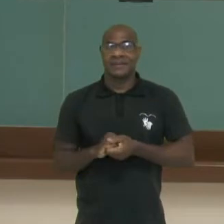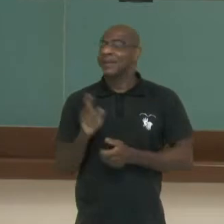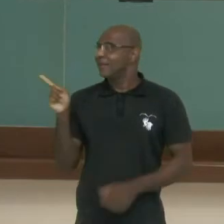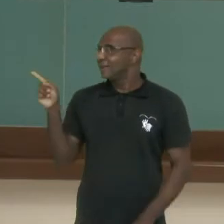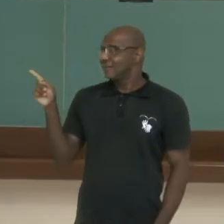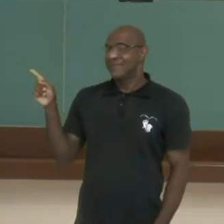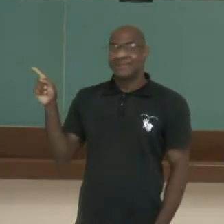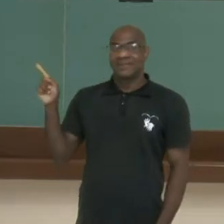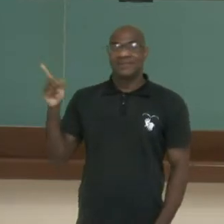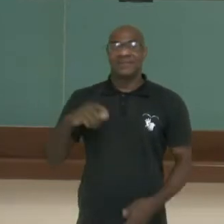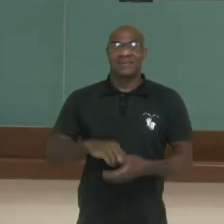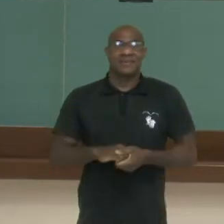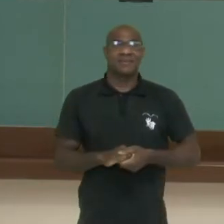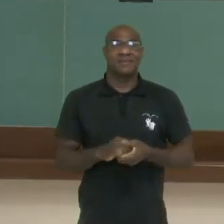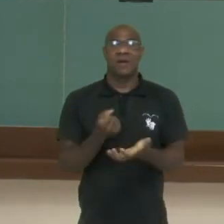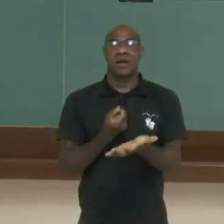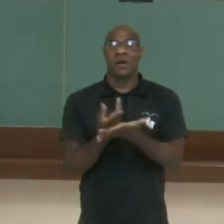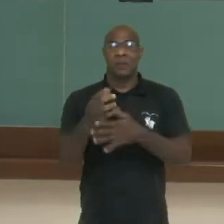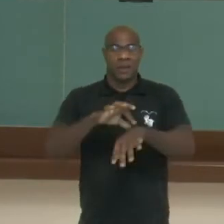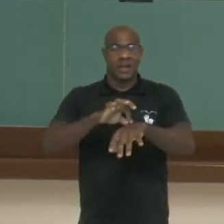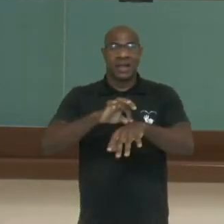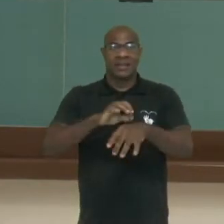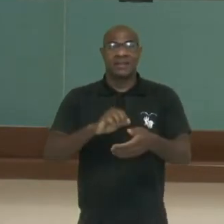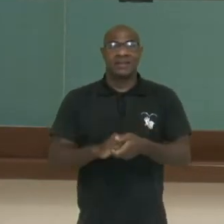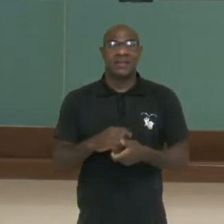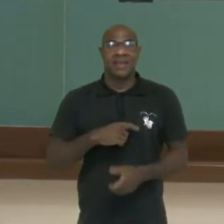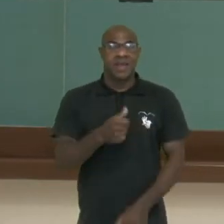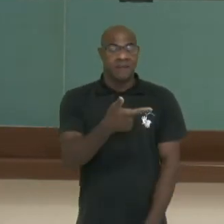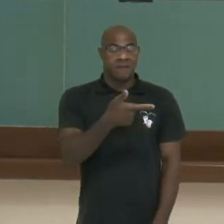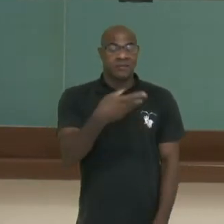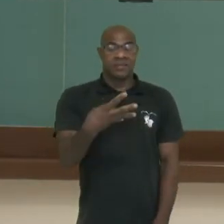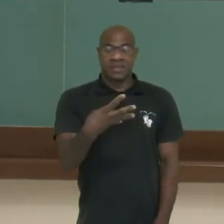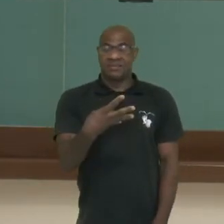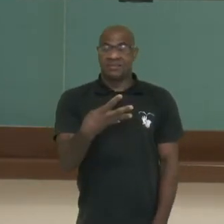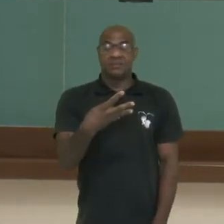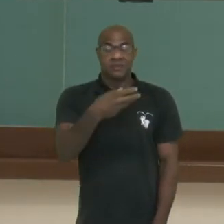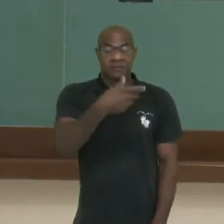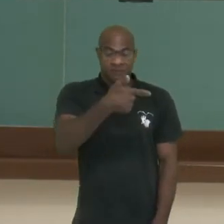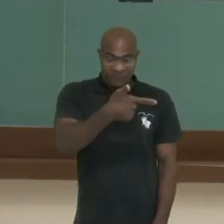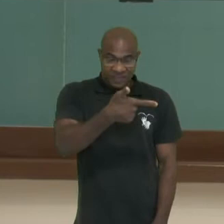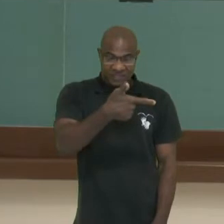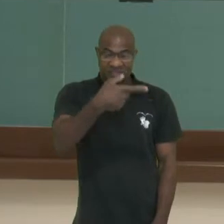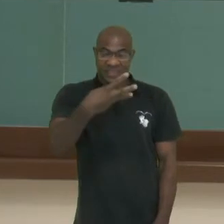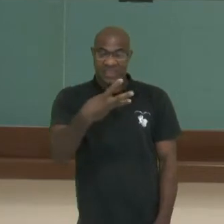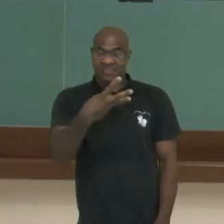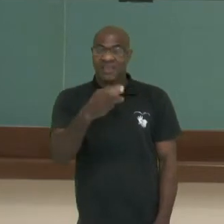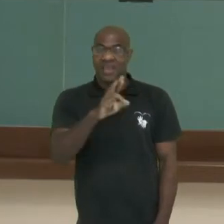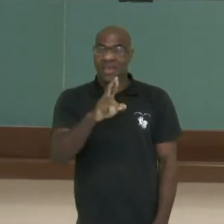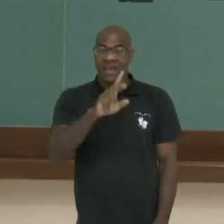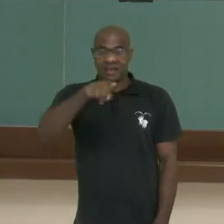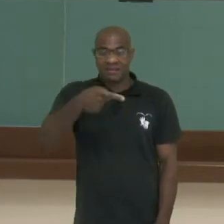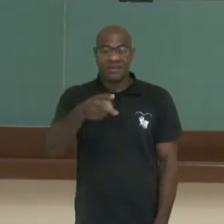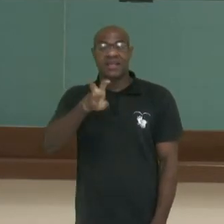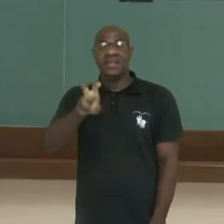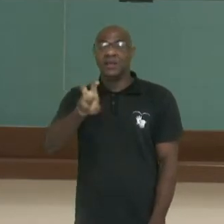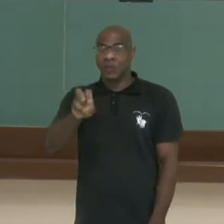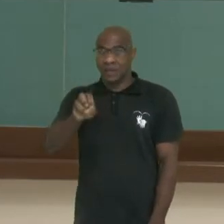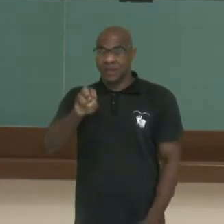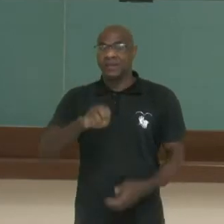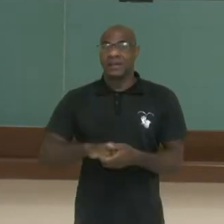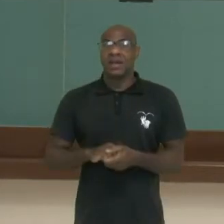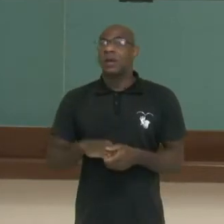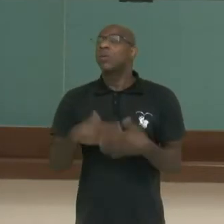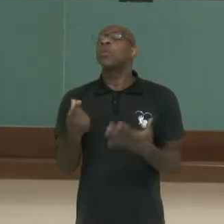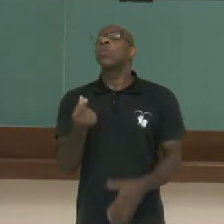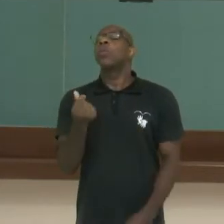ali um contrafilé que custa ali R$ 23,50, tá? Olha lá, quanto será que vai